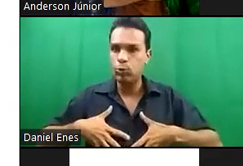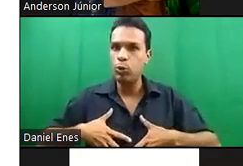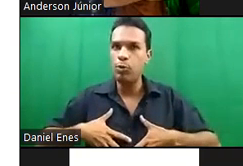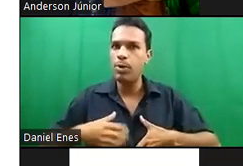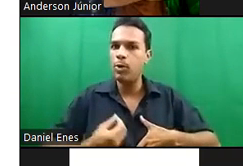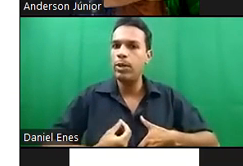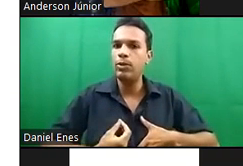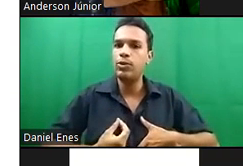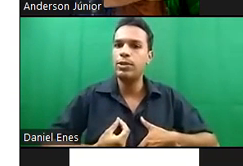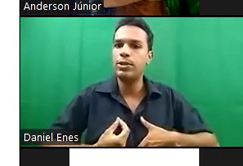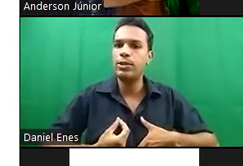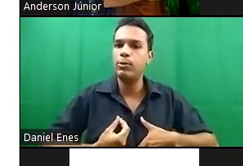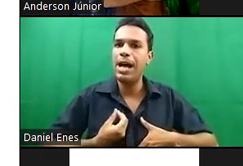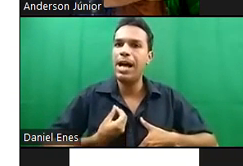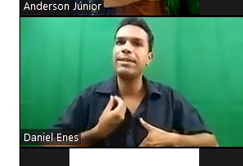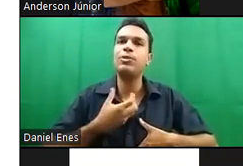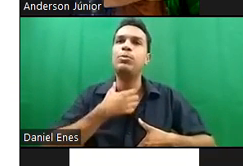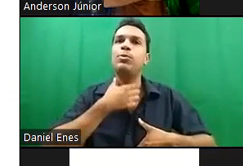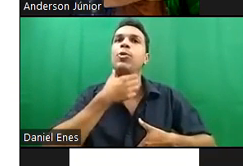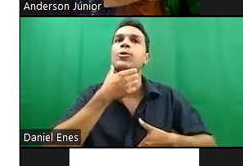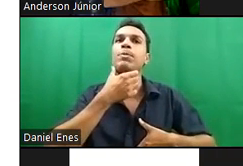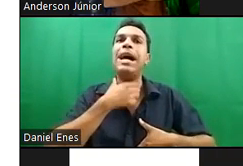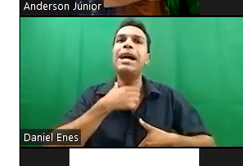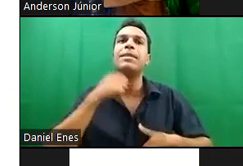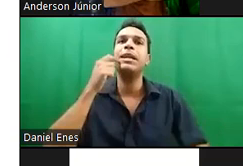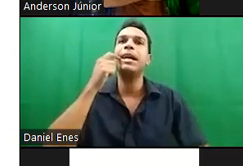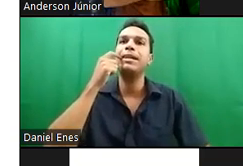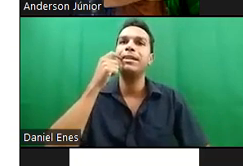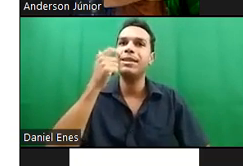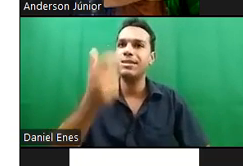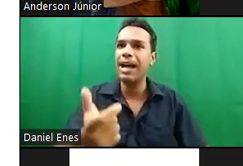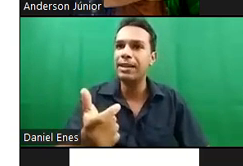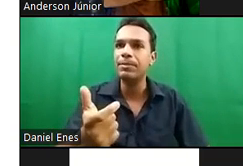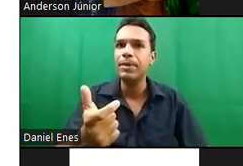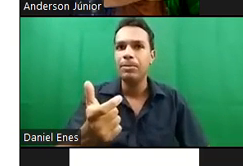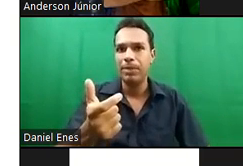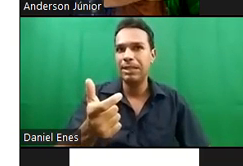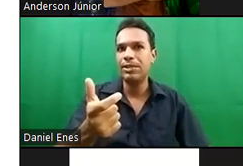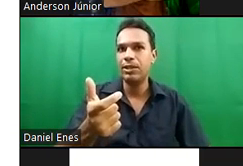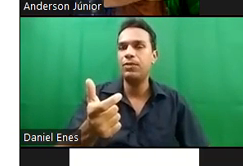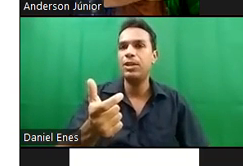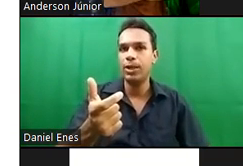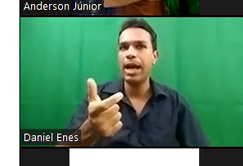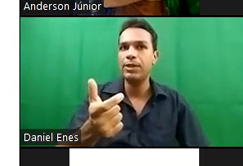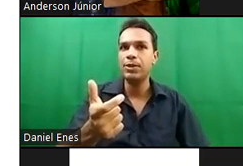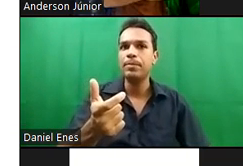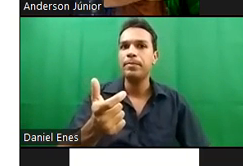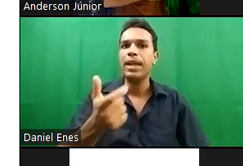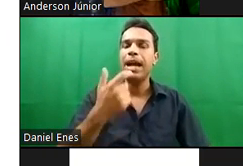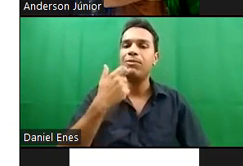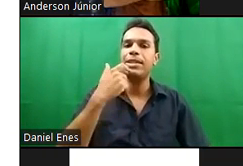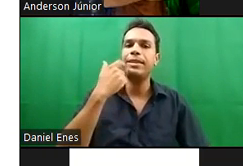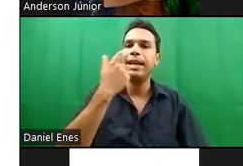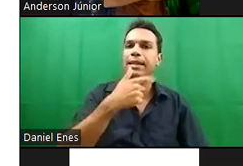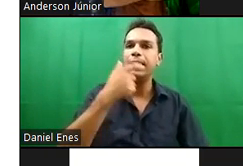que inclui o pulmão, né, onde o ar sai dos pulmões, passa pela garganta e sai pelas nossas vias orais,